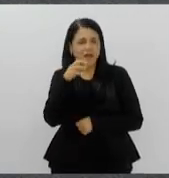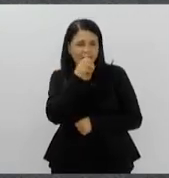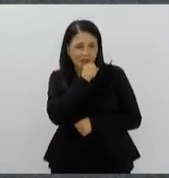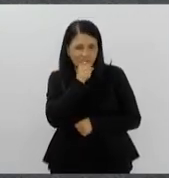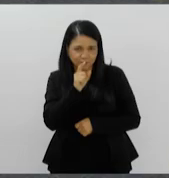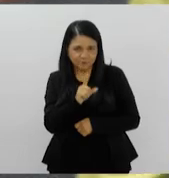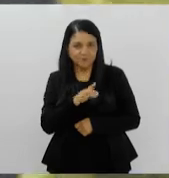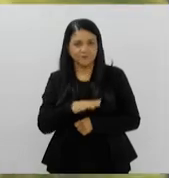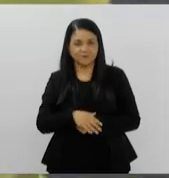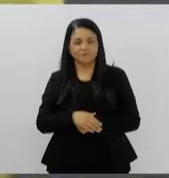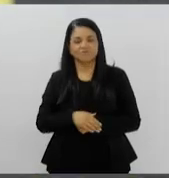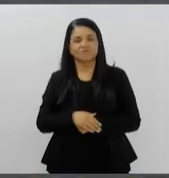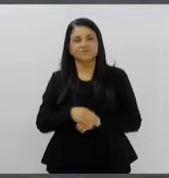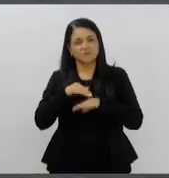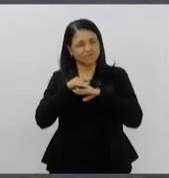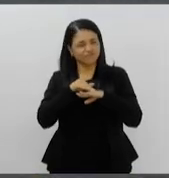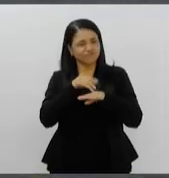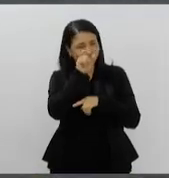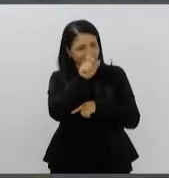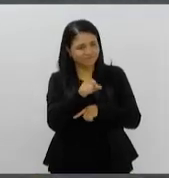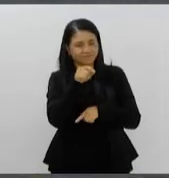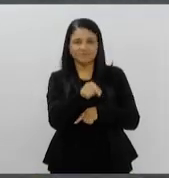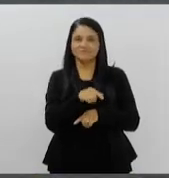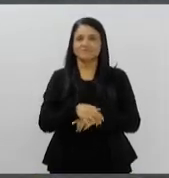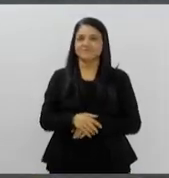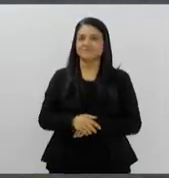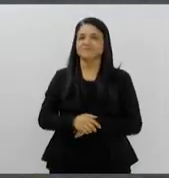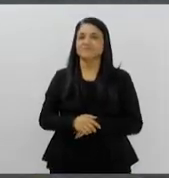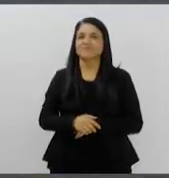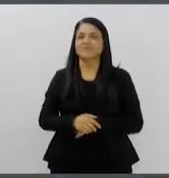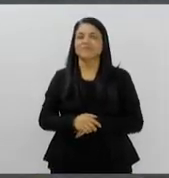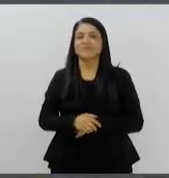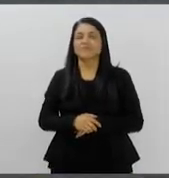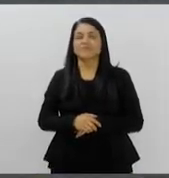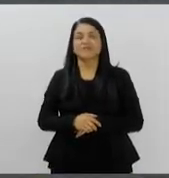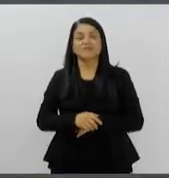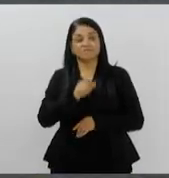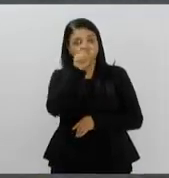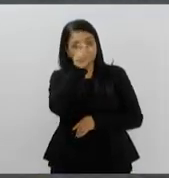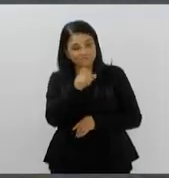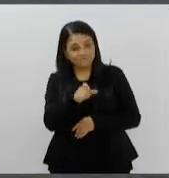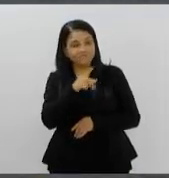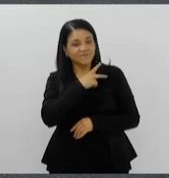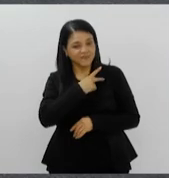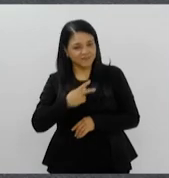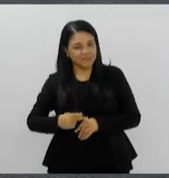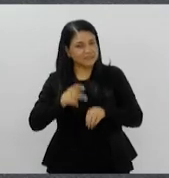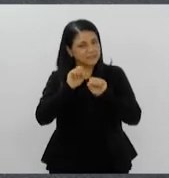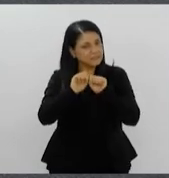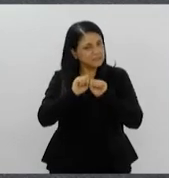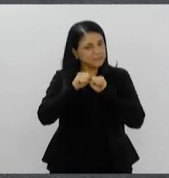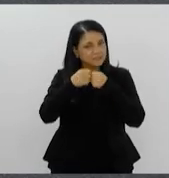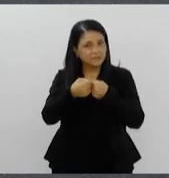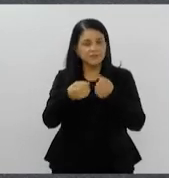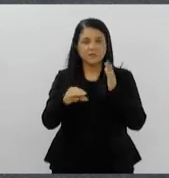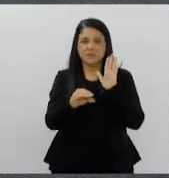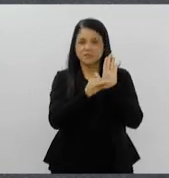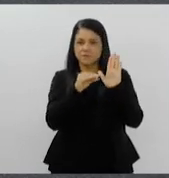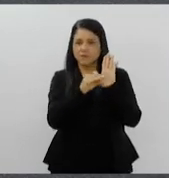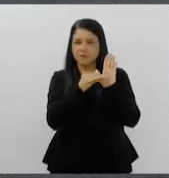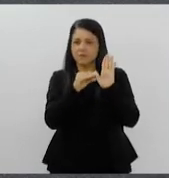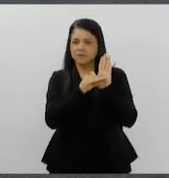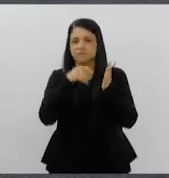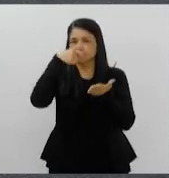Rapidinho, e é dirigida a Vossa Excelência. É o seguinte. Vossa Excelência é um dos grandes defensores das emendas